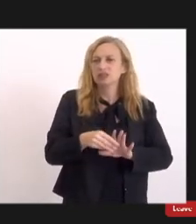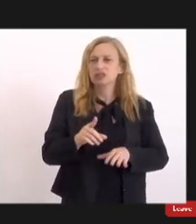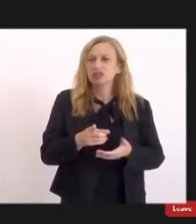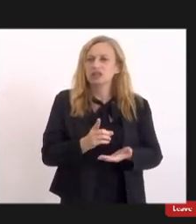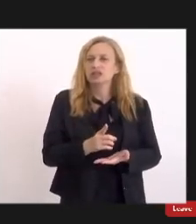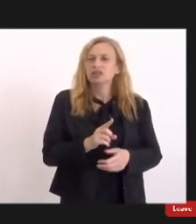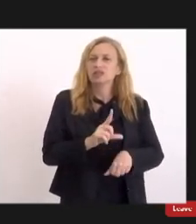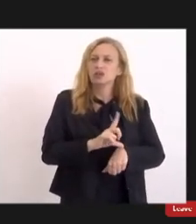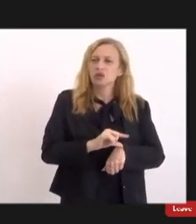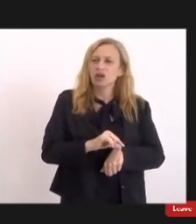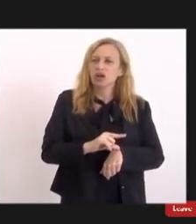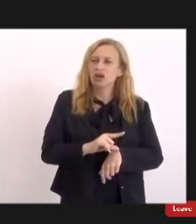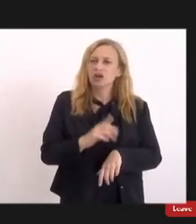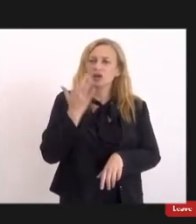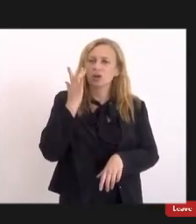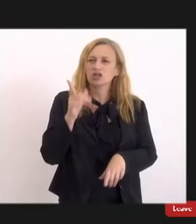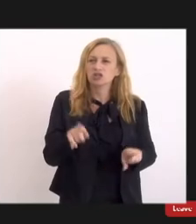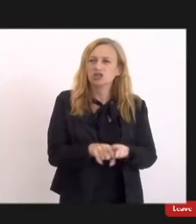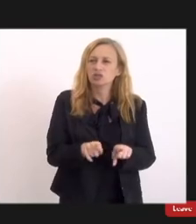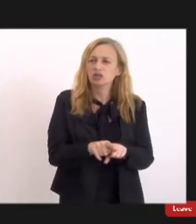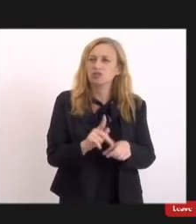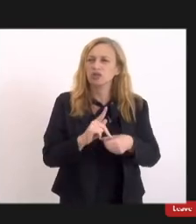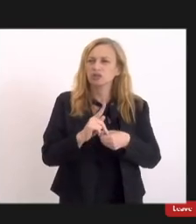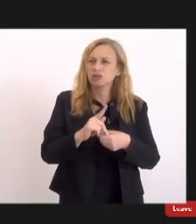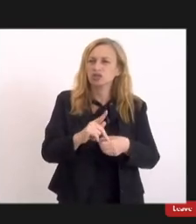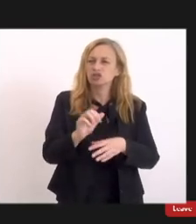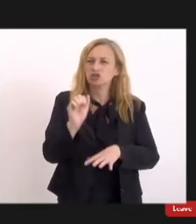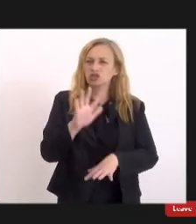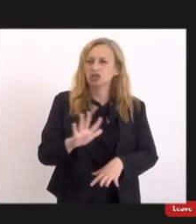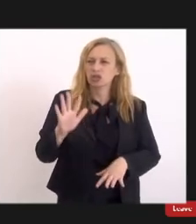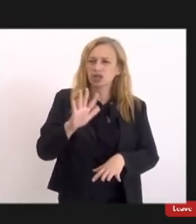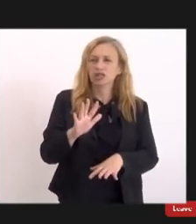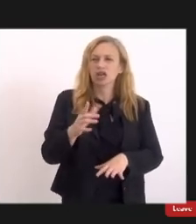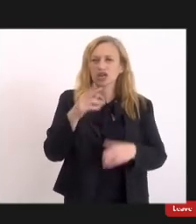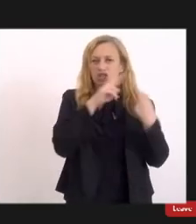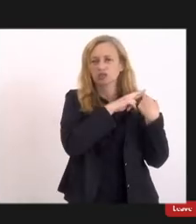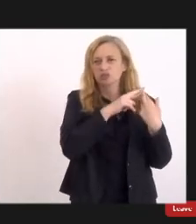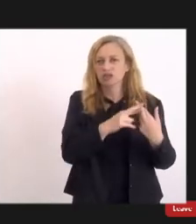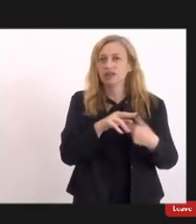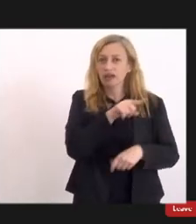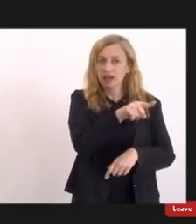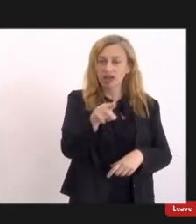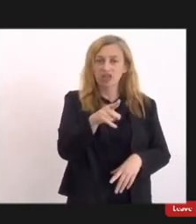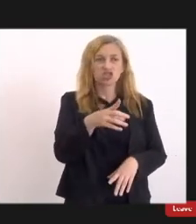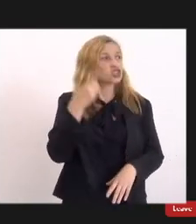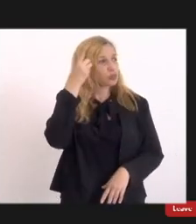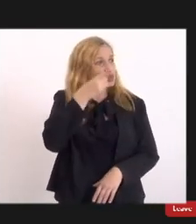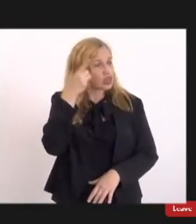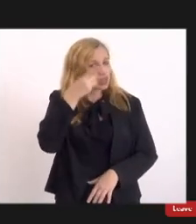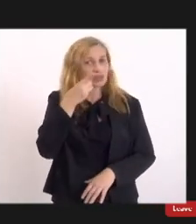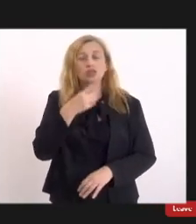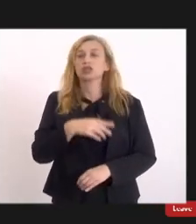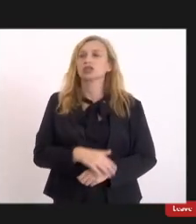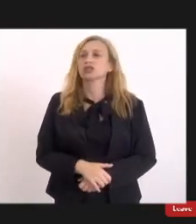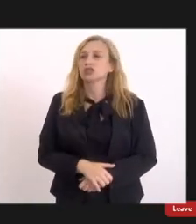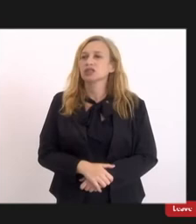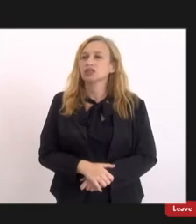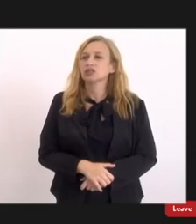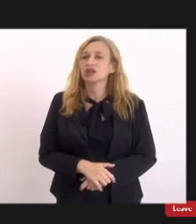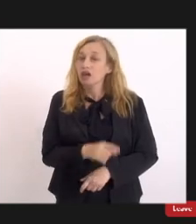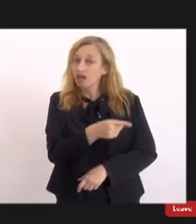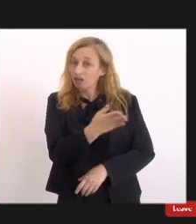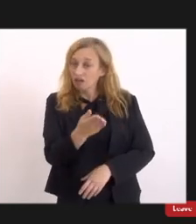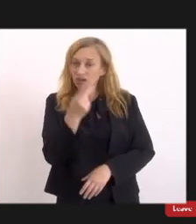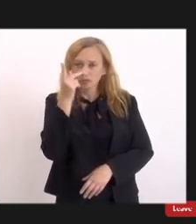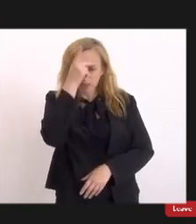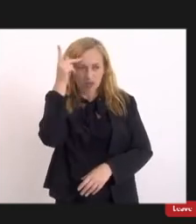eu acho que a mesma Procuradoria-Geral do Estado deveria responsabilizar aqueles deputados, aqueles, né, aquelas pessoas que